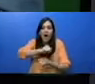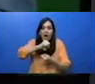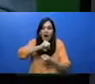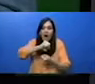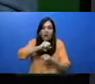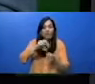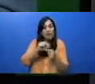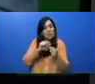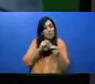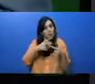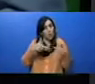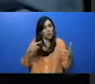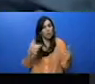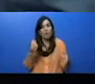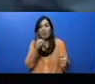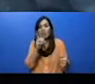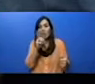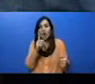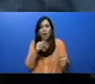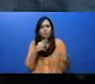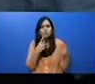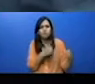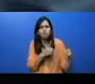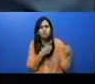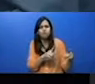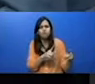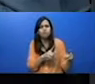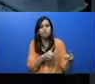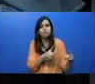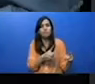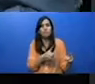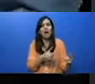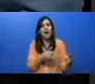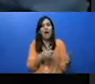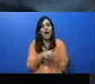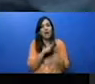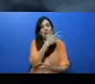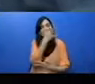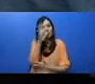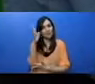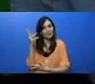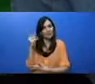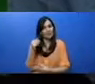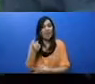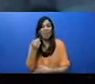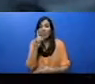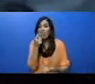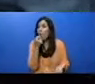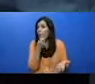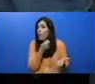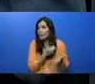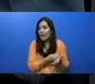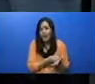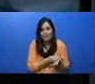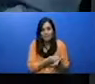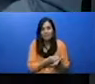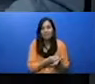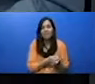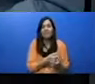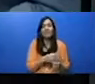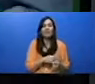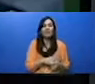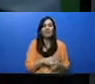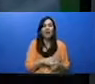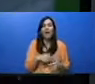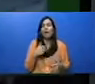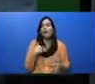não prejudiquem a natureza, tá? Não comprar estes produtos feitos desses animais, por exemplo, eu gosto muito do